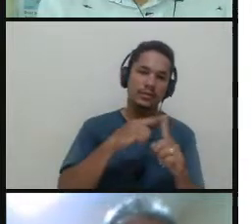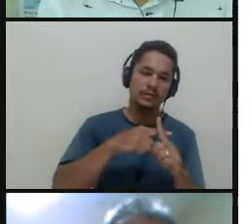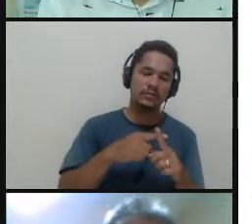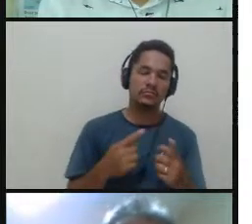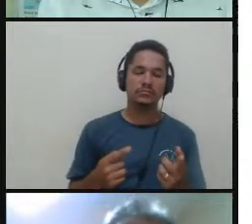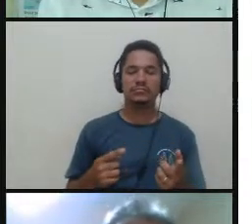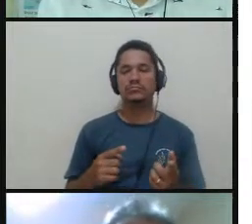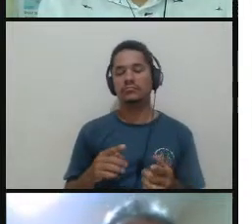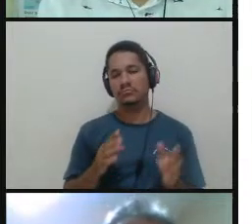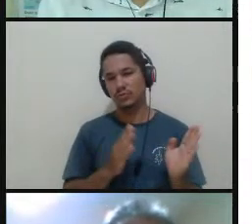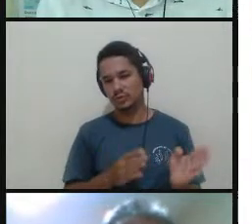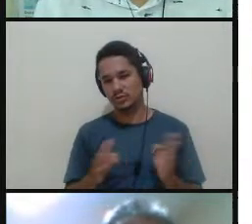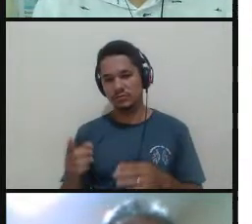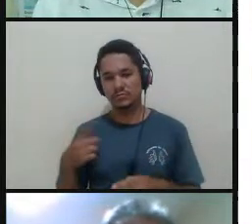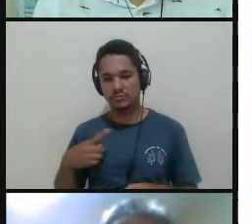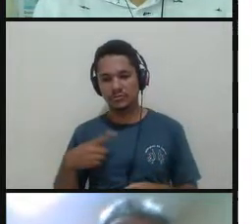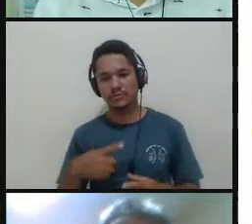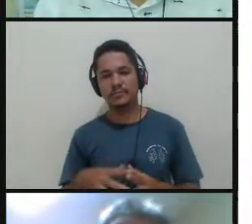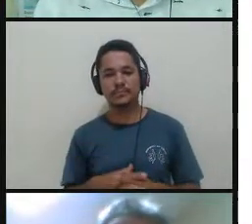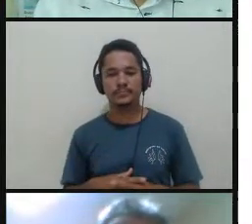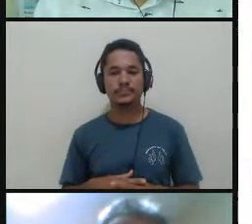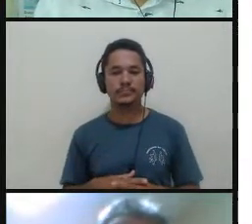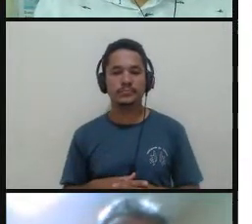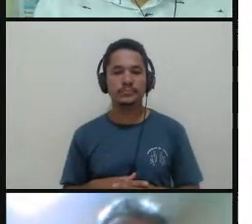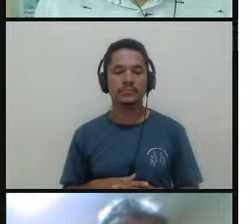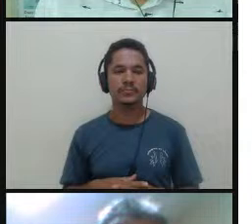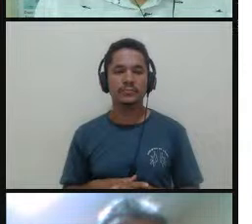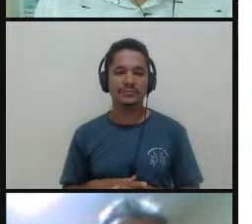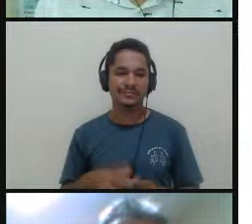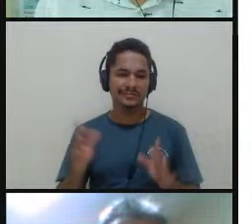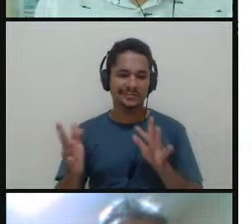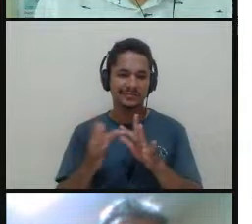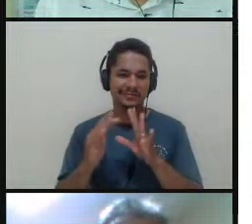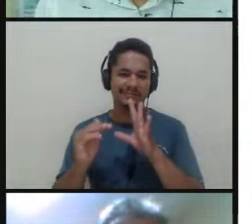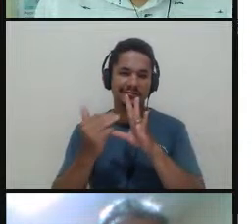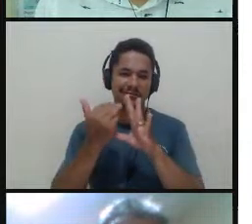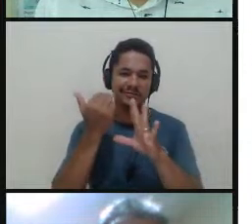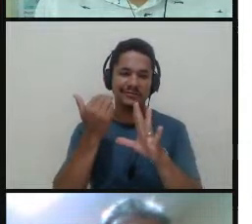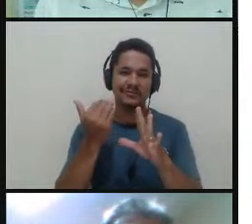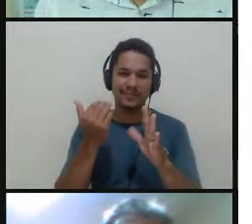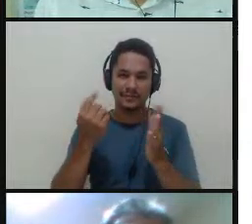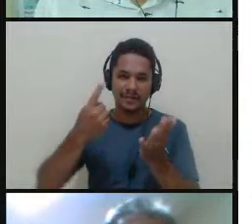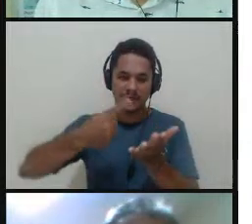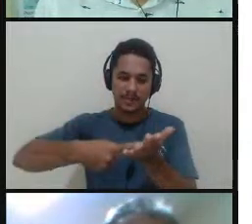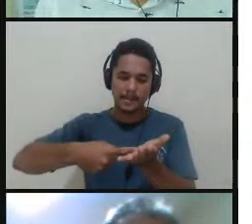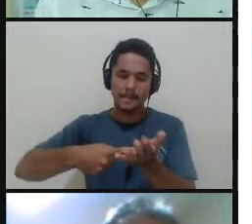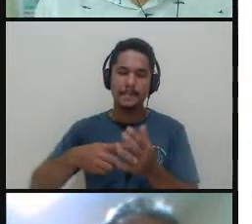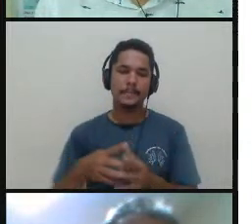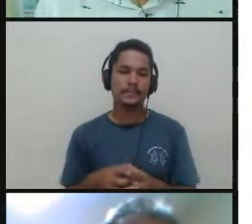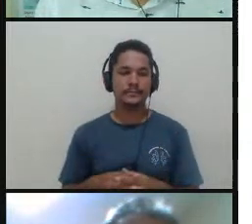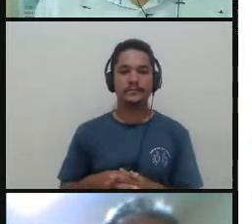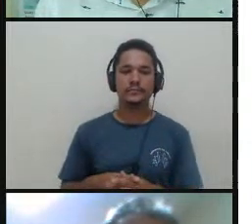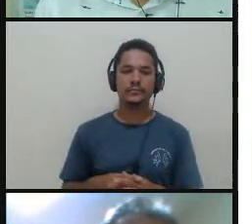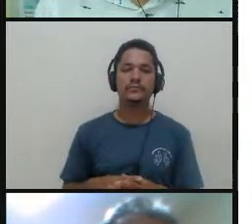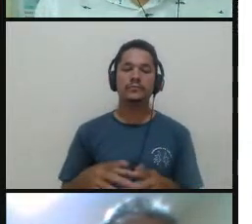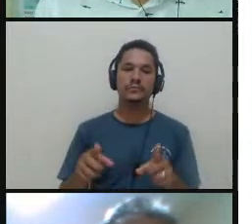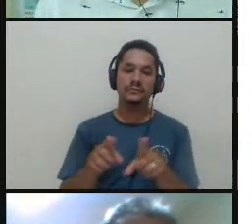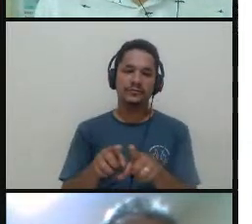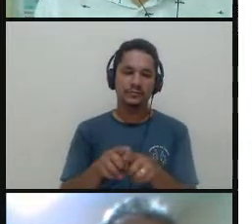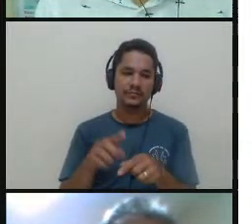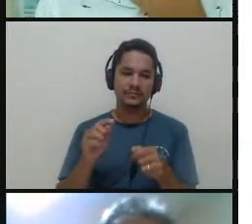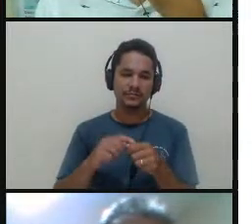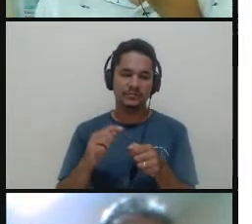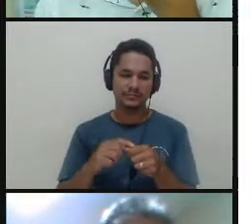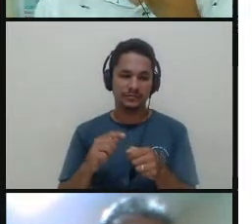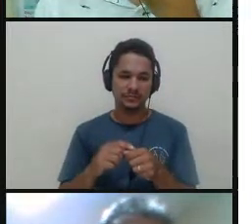rotina de fazer. Então, entre em contato com a gente para a gente agendar, tá? Aí a gente faz essa ação